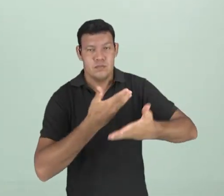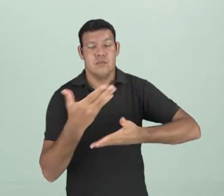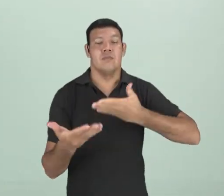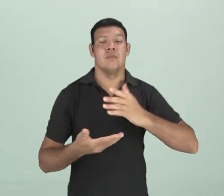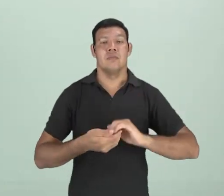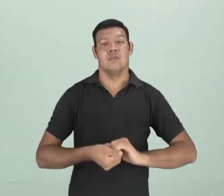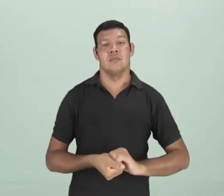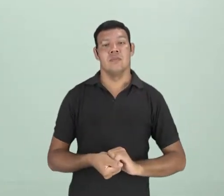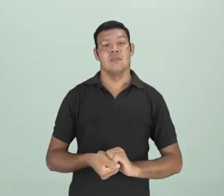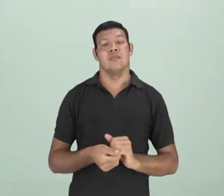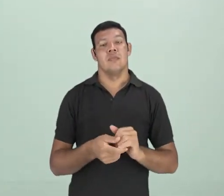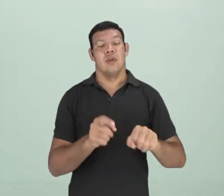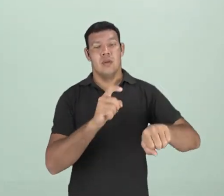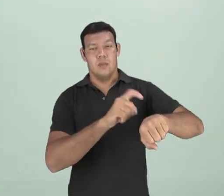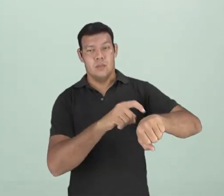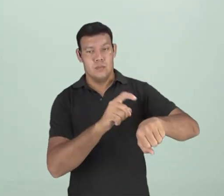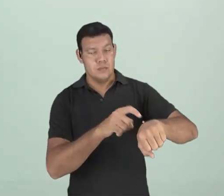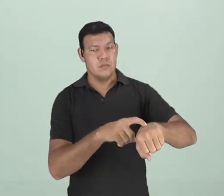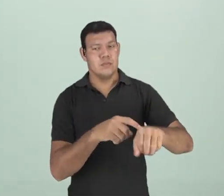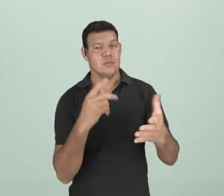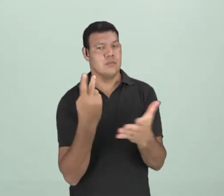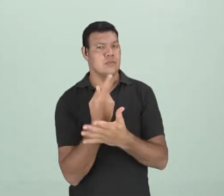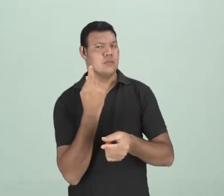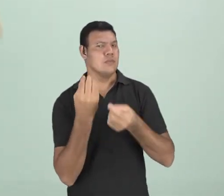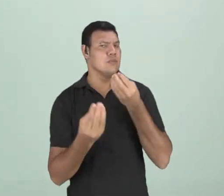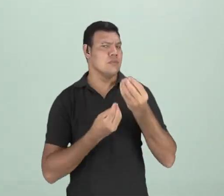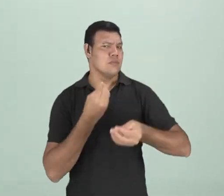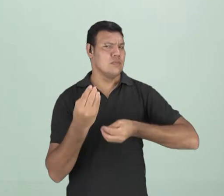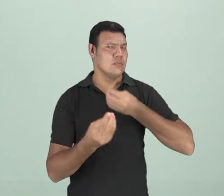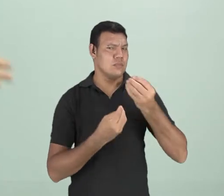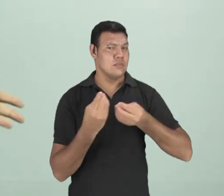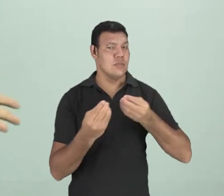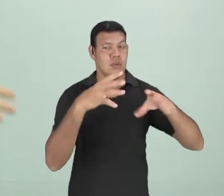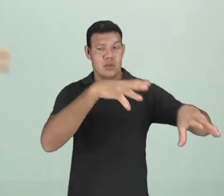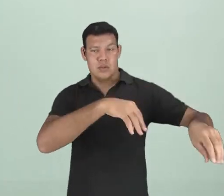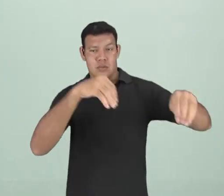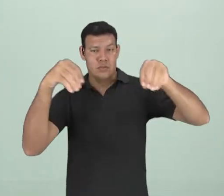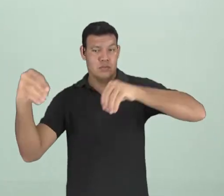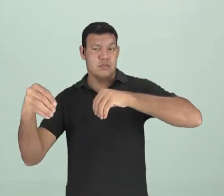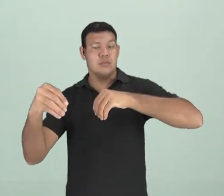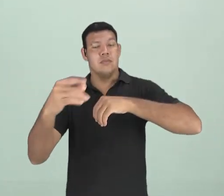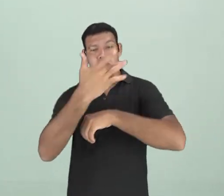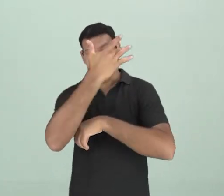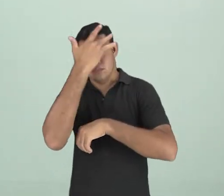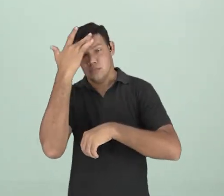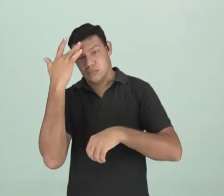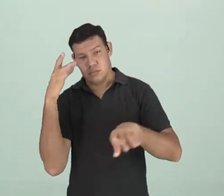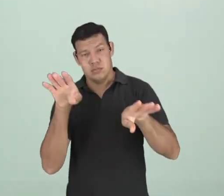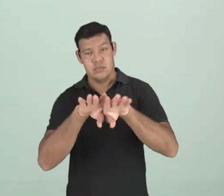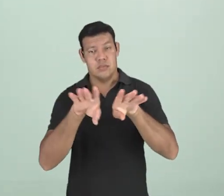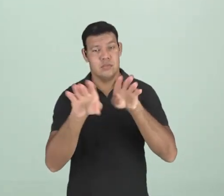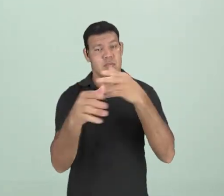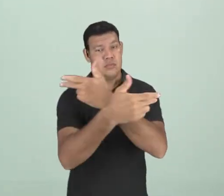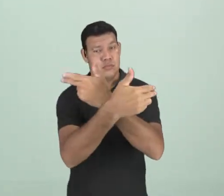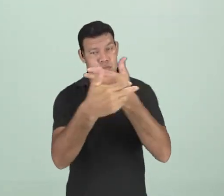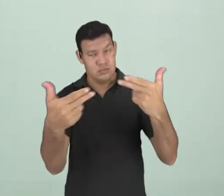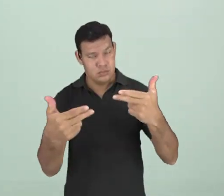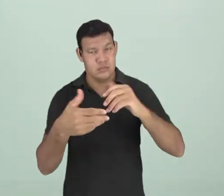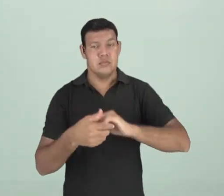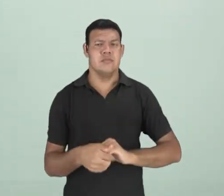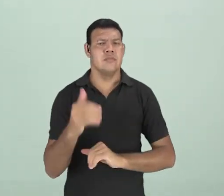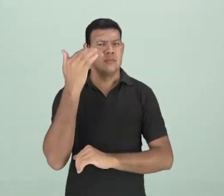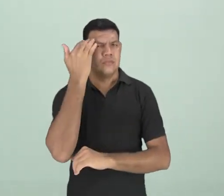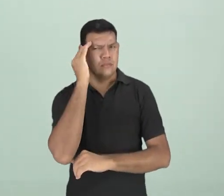que ocorrem esses processos, de onde ele ocorrem, tanto o de deslocamento de pessoas quanto de mercadorias. Então, para a